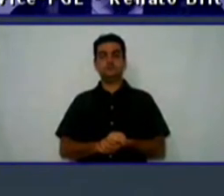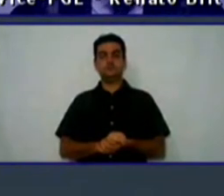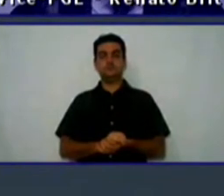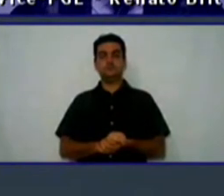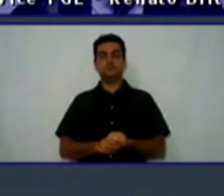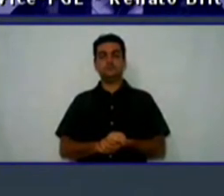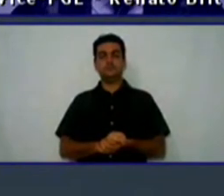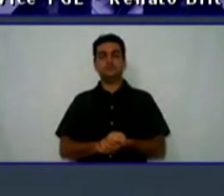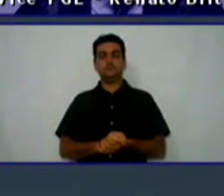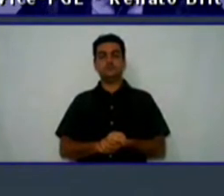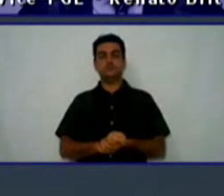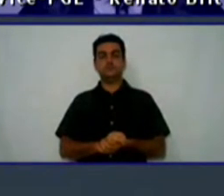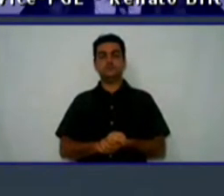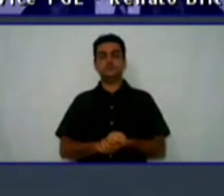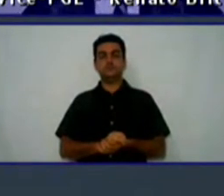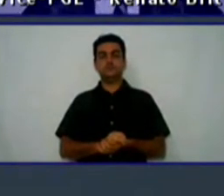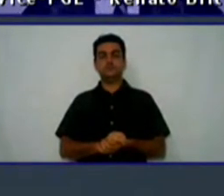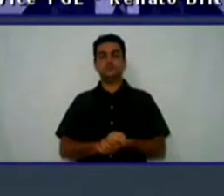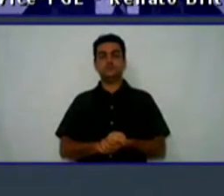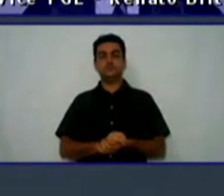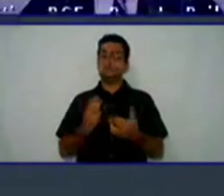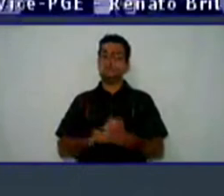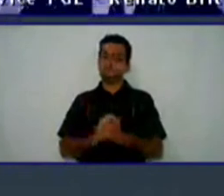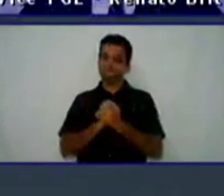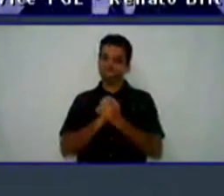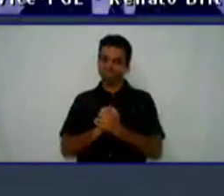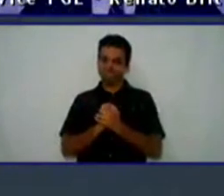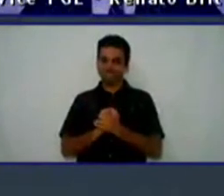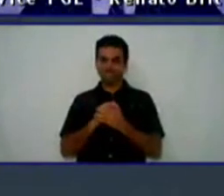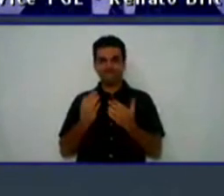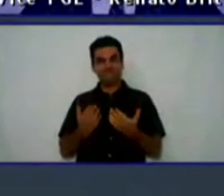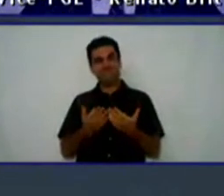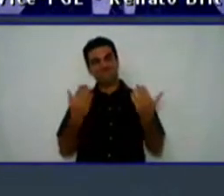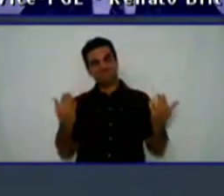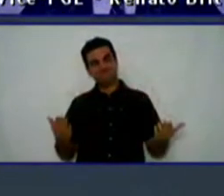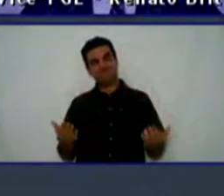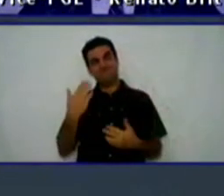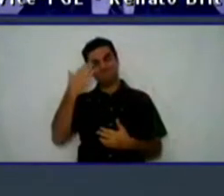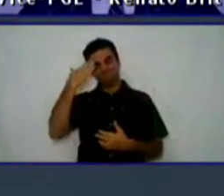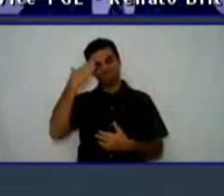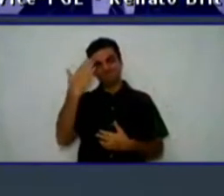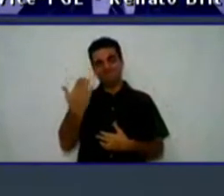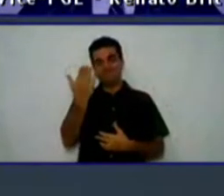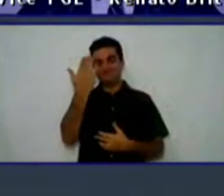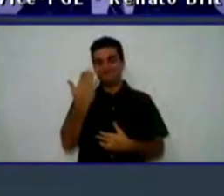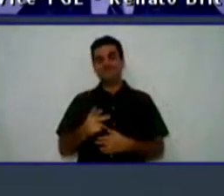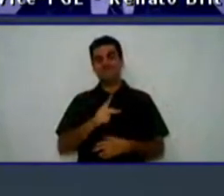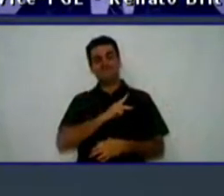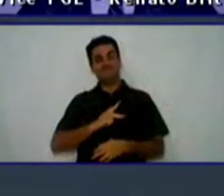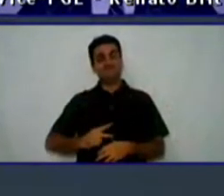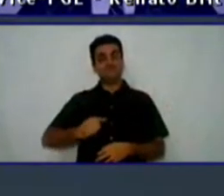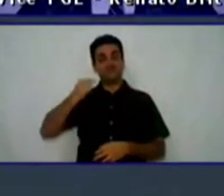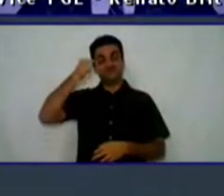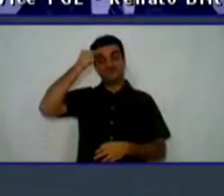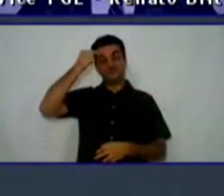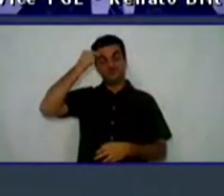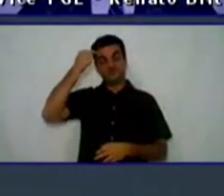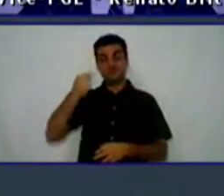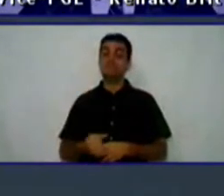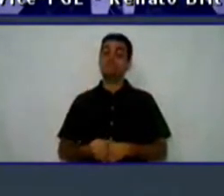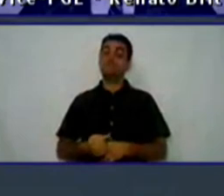voltou, perdão. Cumprimento a todos, em nome do Vossa Excelência, senhor presidente Luiz Roberto Barroso.